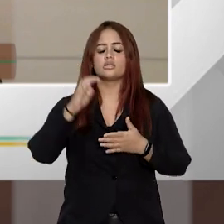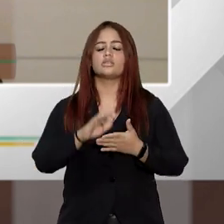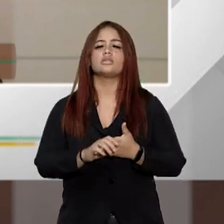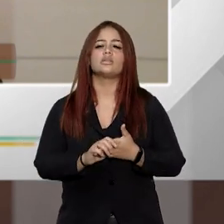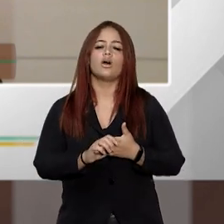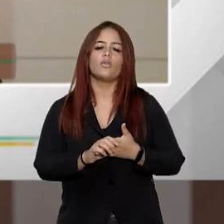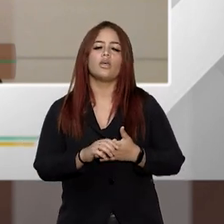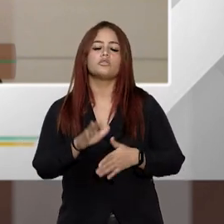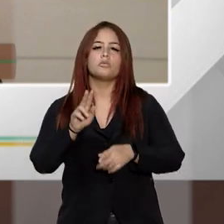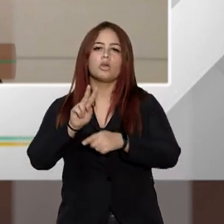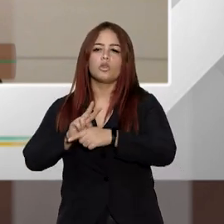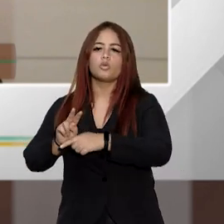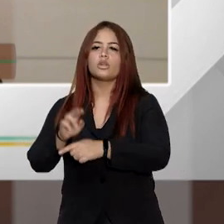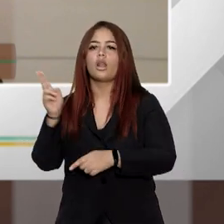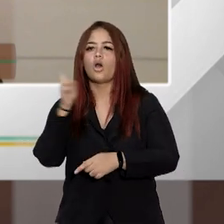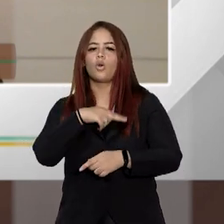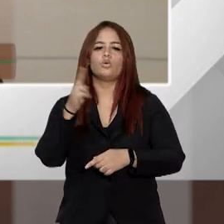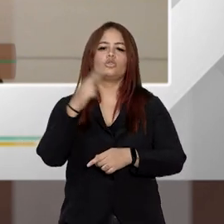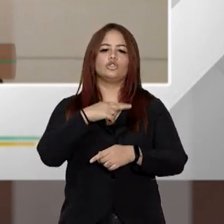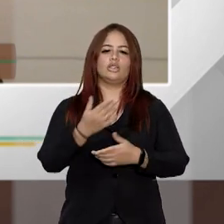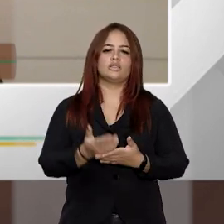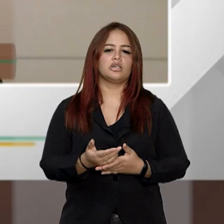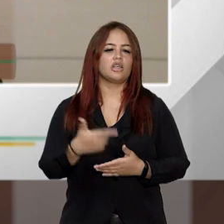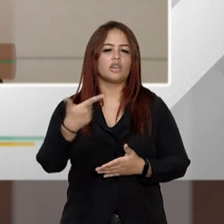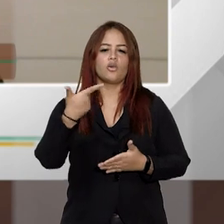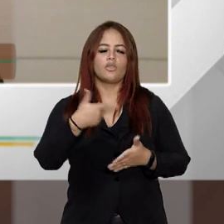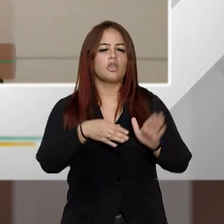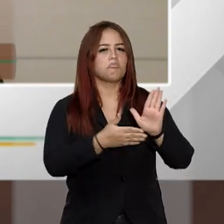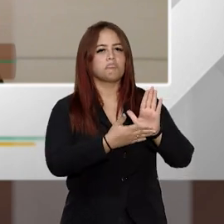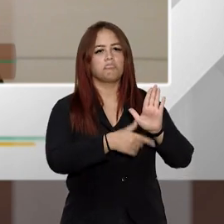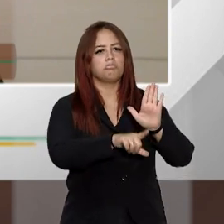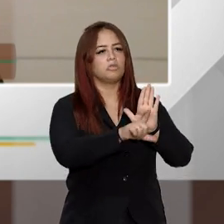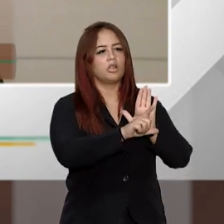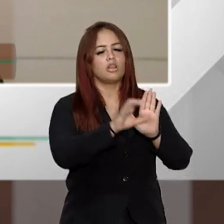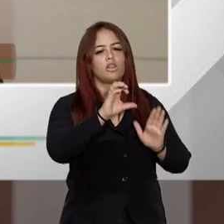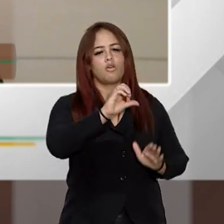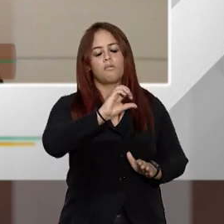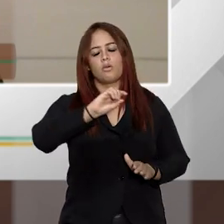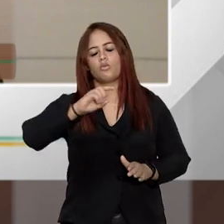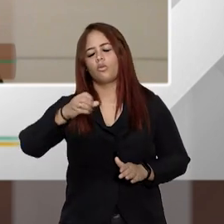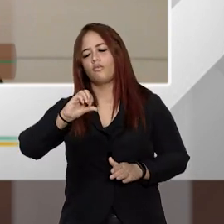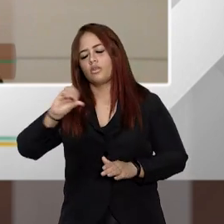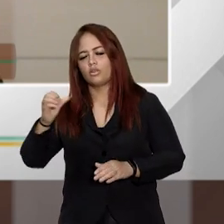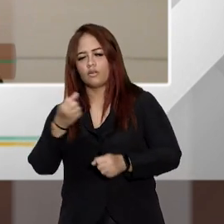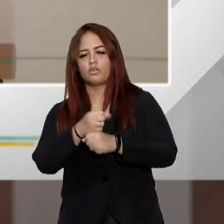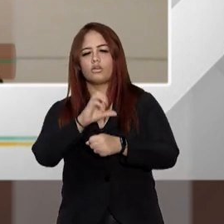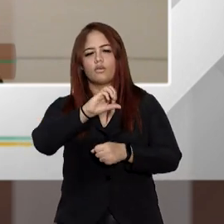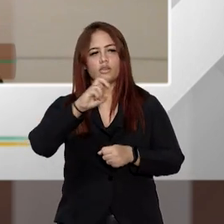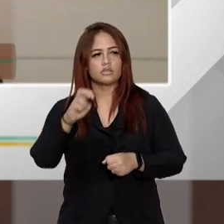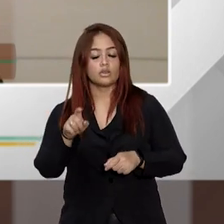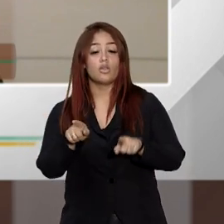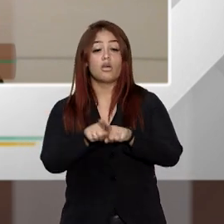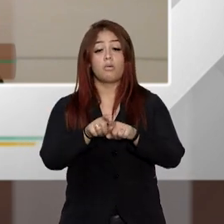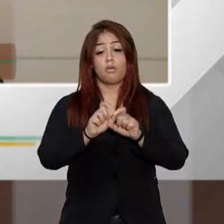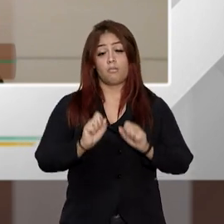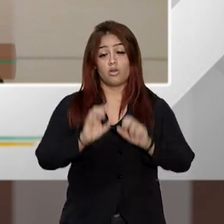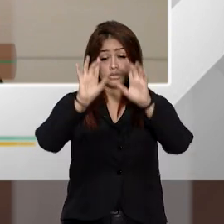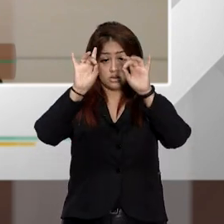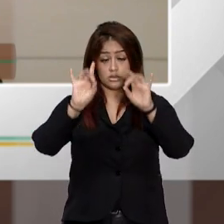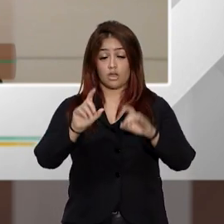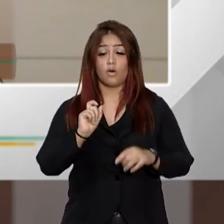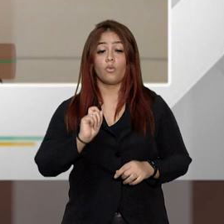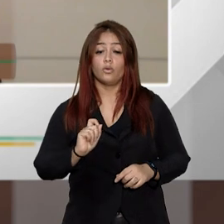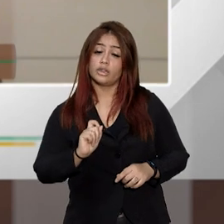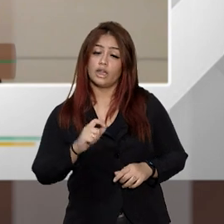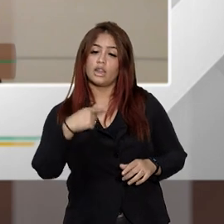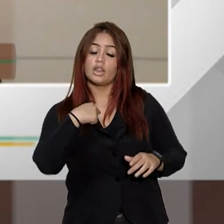sobre tutela de urgência, o que não tem previsão em nenhum momento, na lei 9099/95. Posso também destacar, com